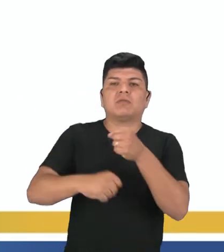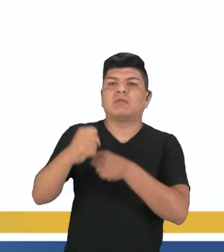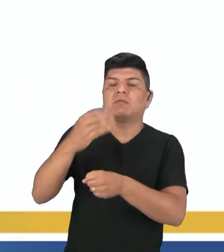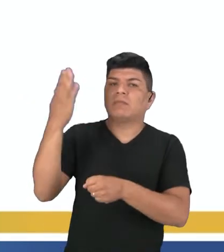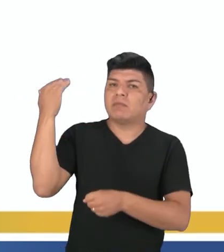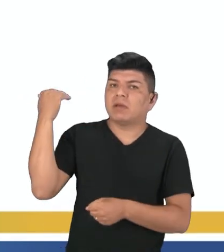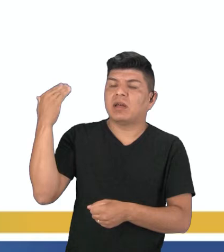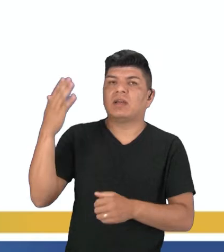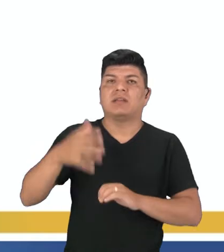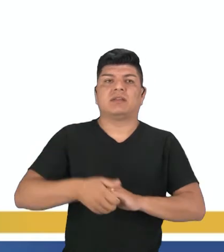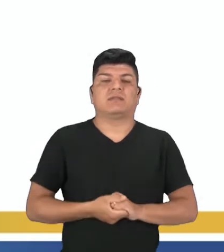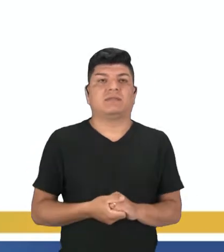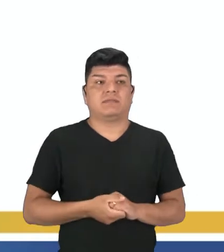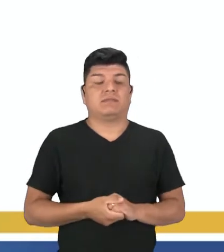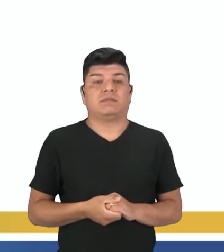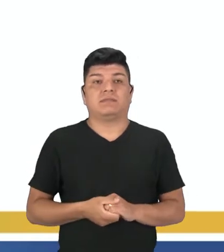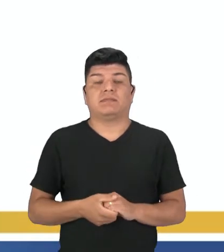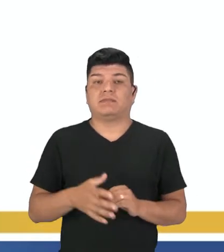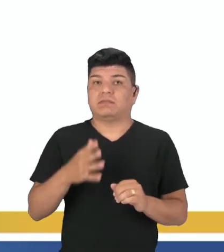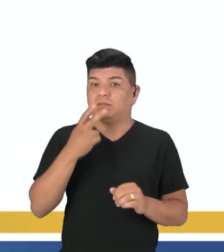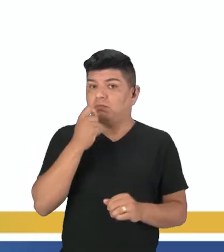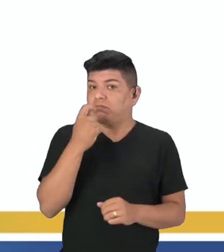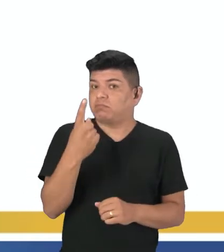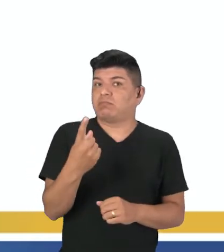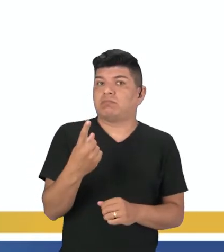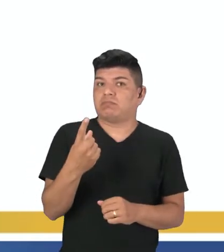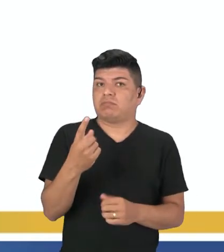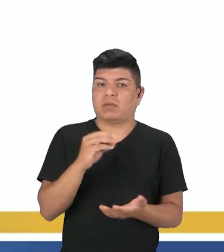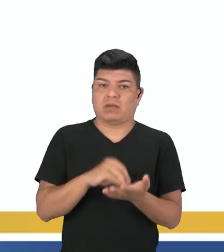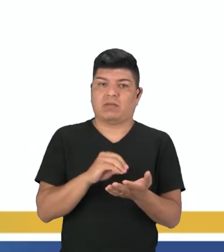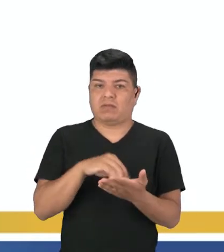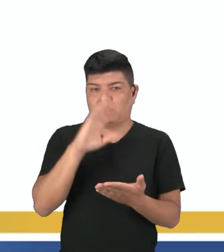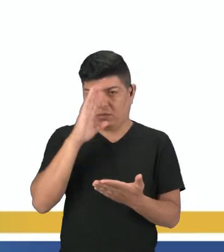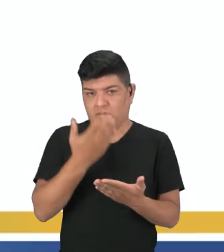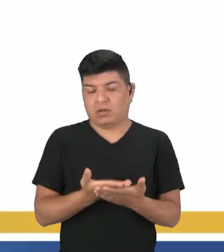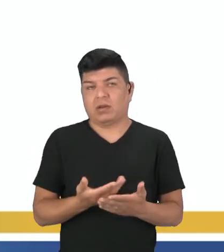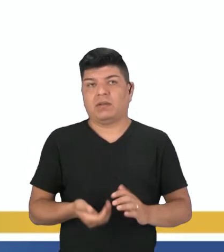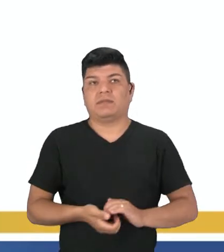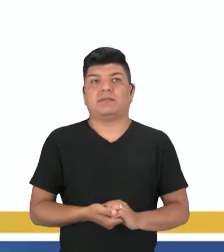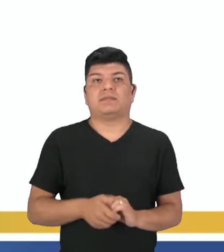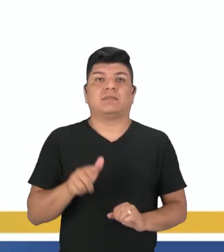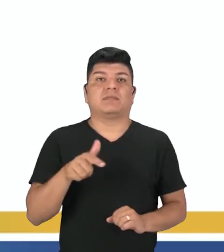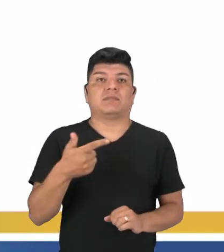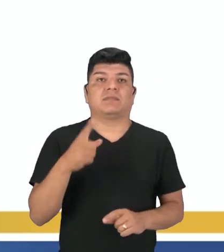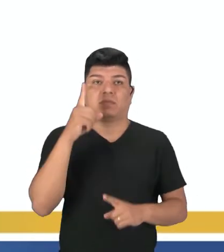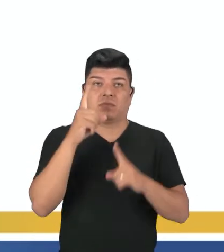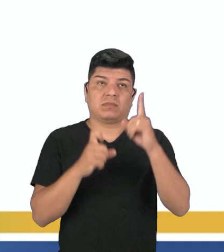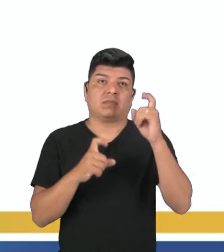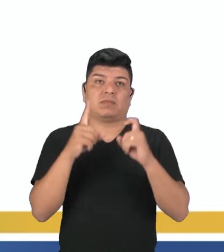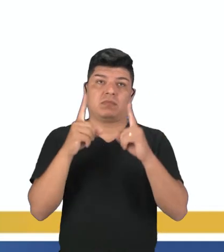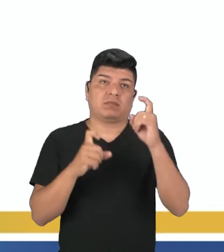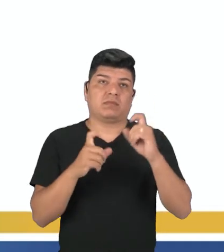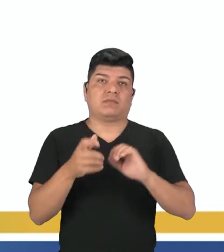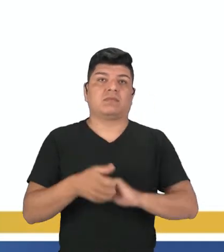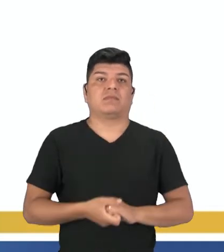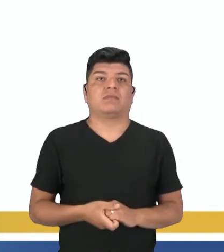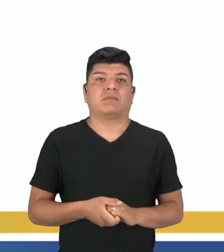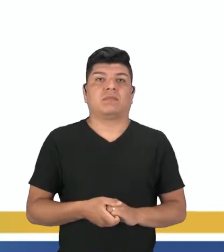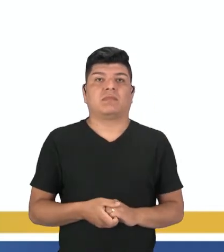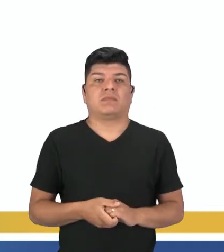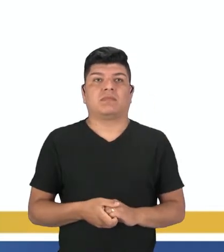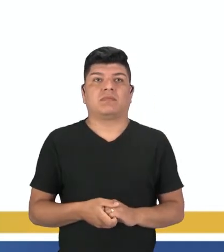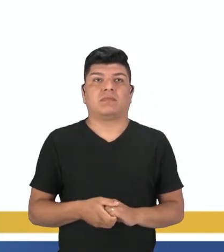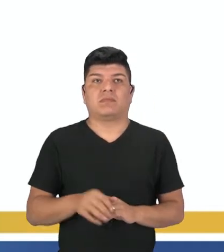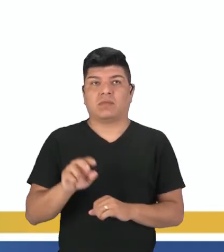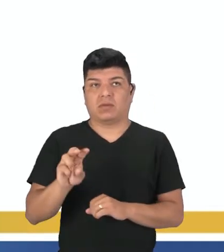verão passado? Então você está demonstrando aí um espanto, uma incredulidade. Próxima expressão, what about? Esse